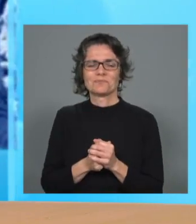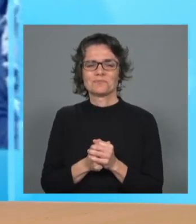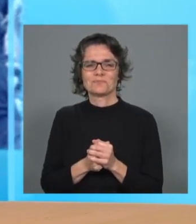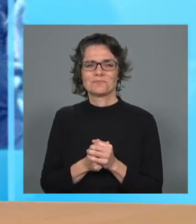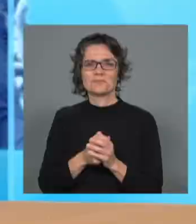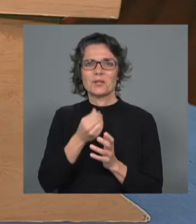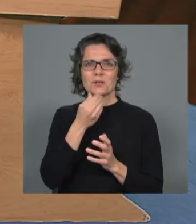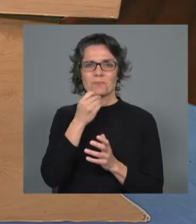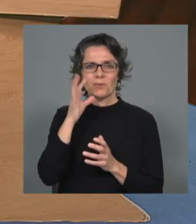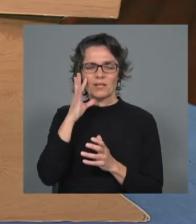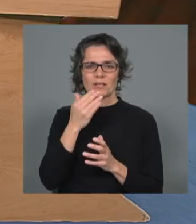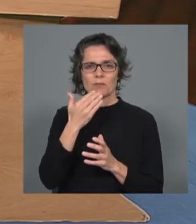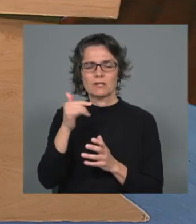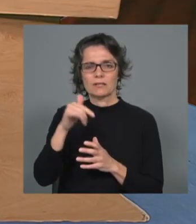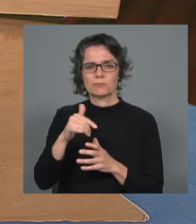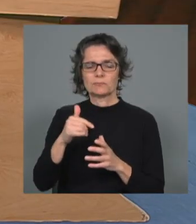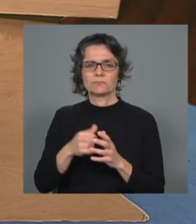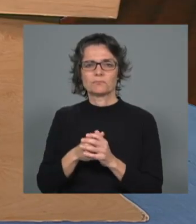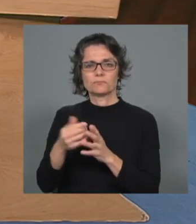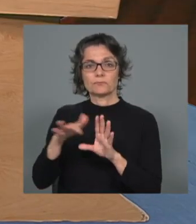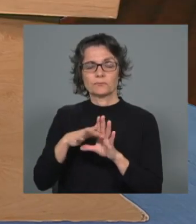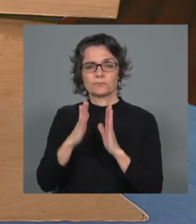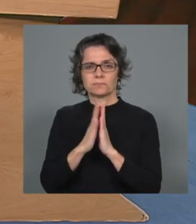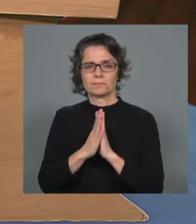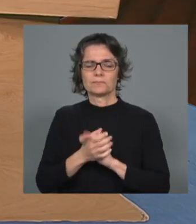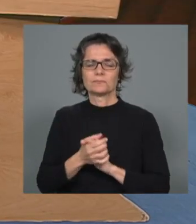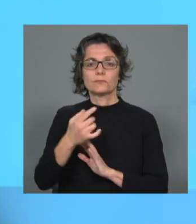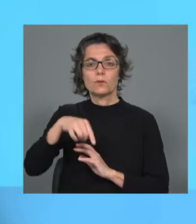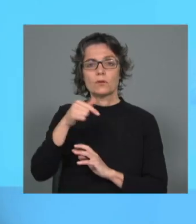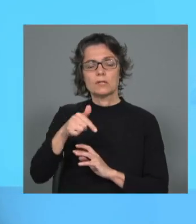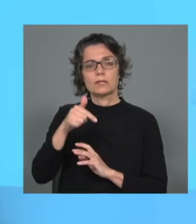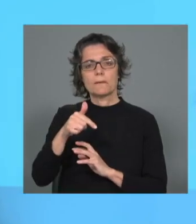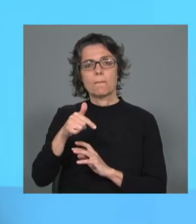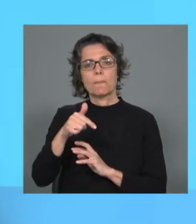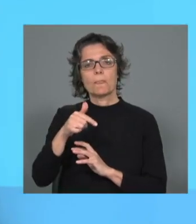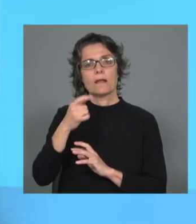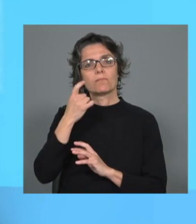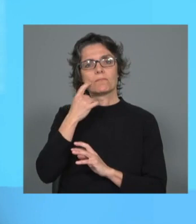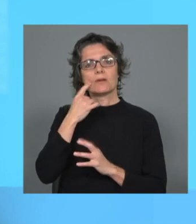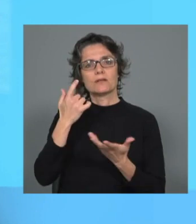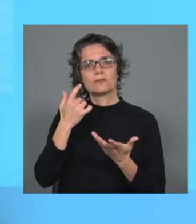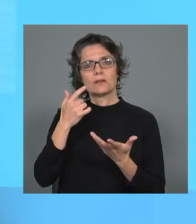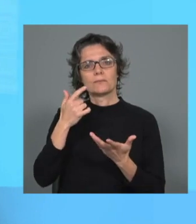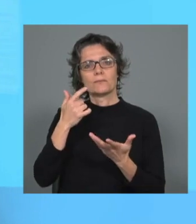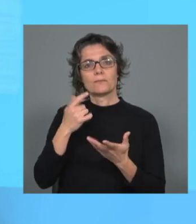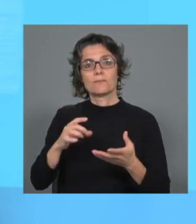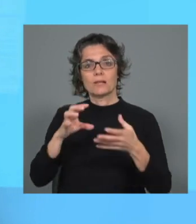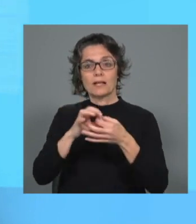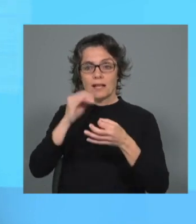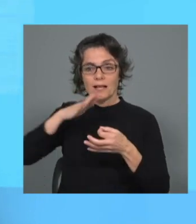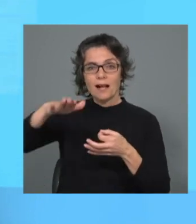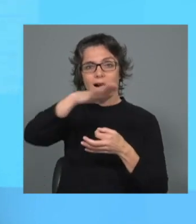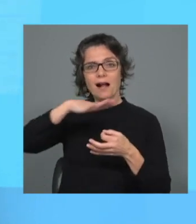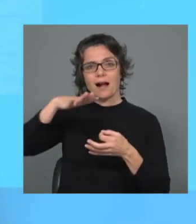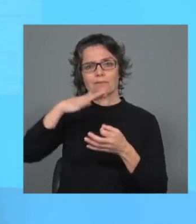Obrigado por estar connosco. De facto, estamos aqui a projetar vivências da Páscoa nesta região com essa marca muito